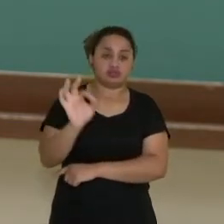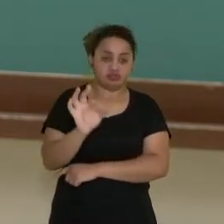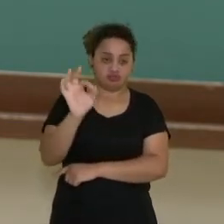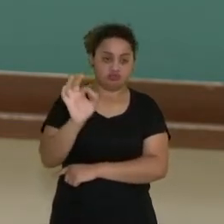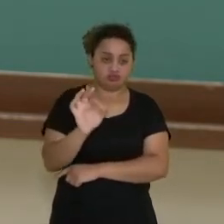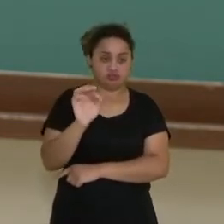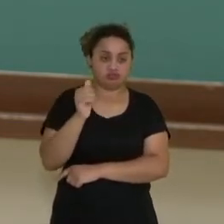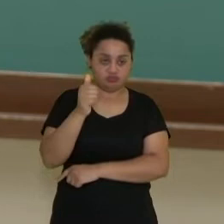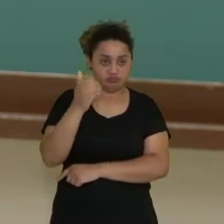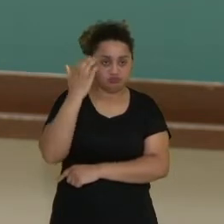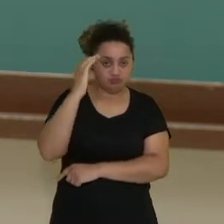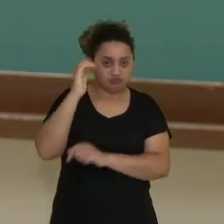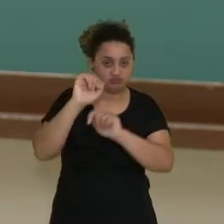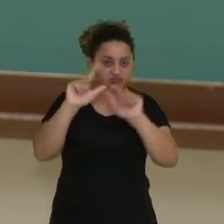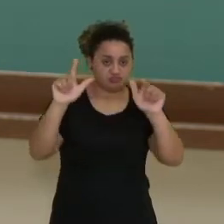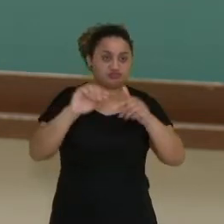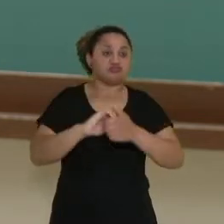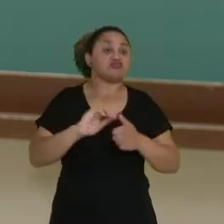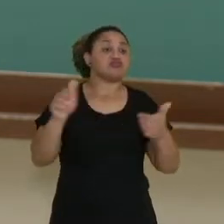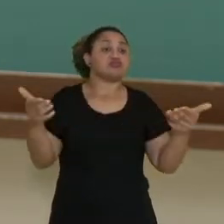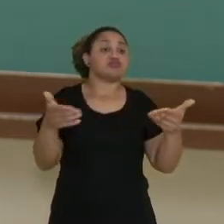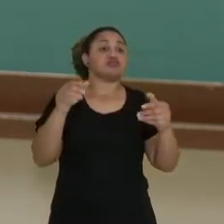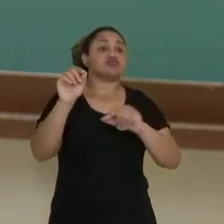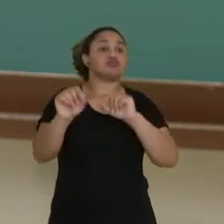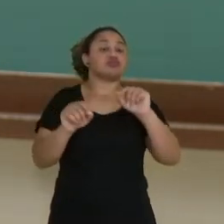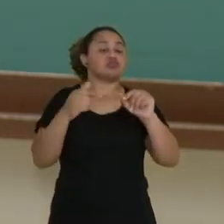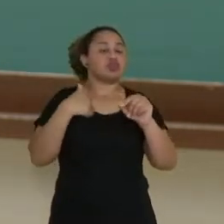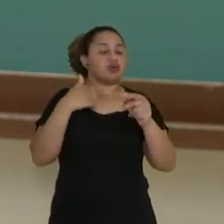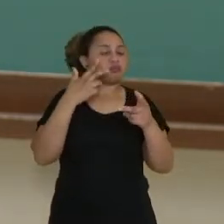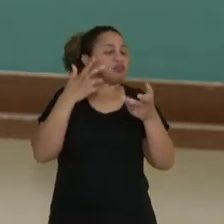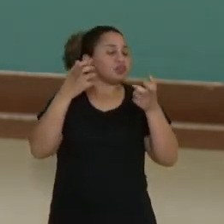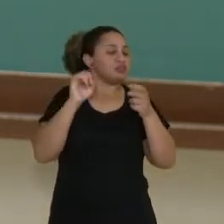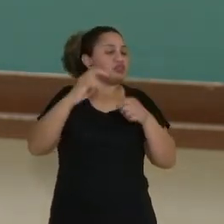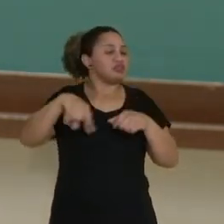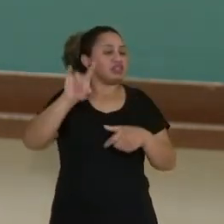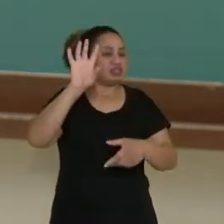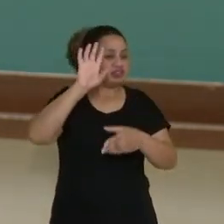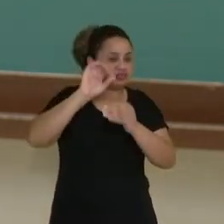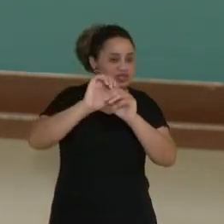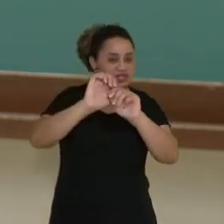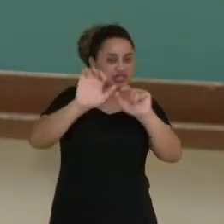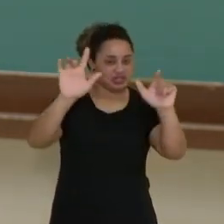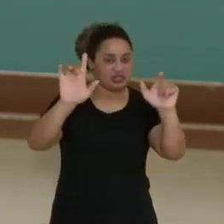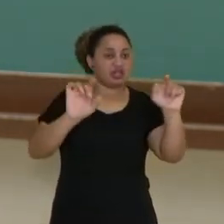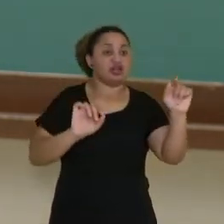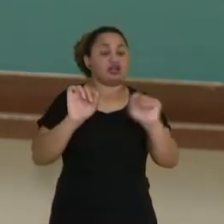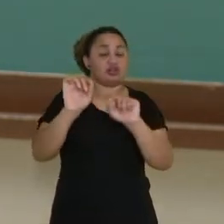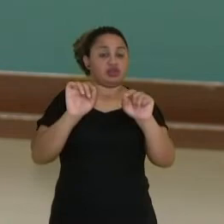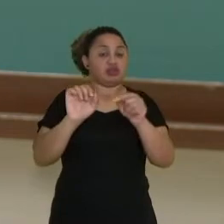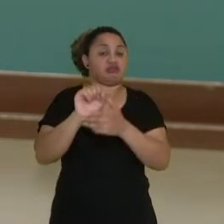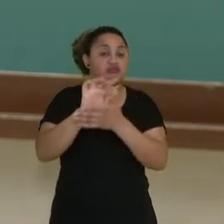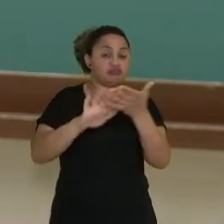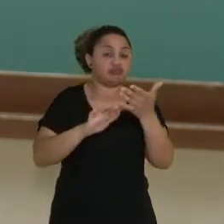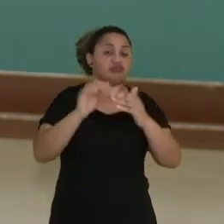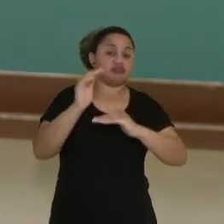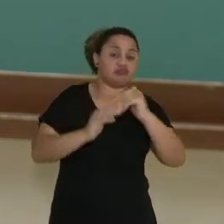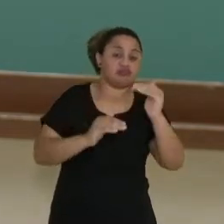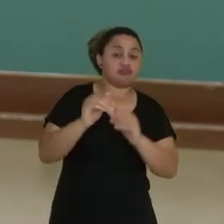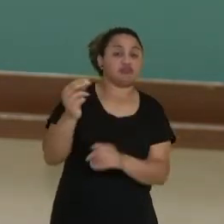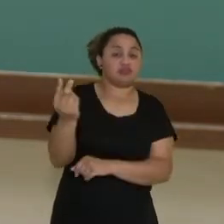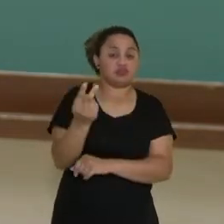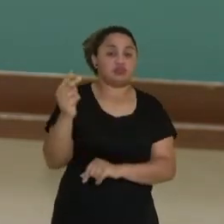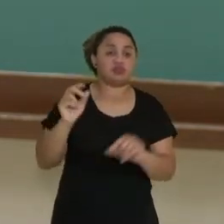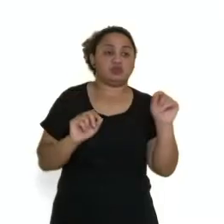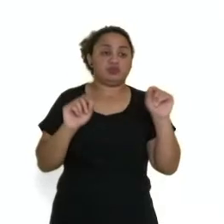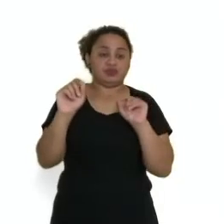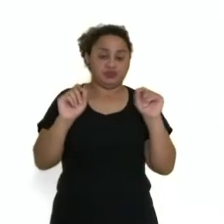porcentagem, ok? Vamos então ver se vocês entenderam direitinho, tá? Vamos para o praticando 2.